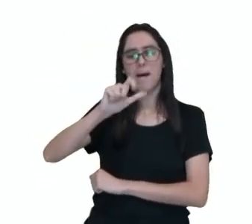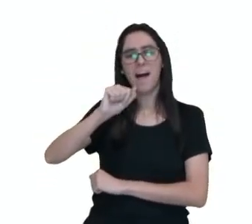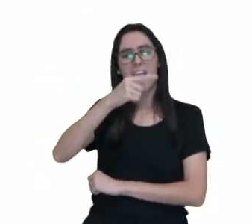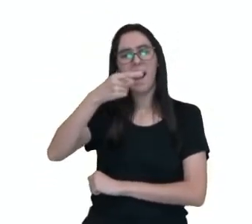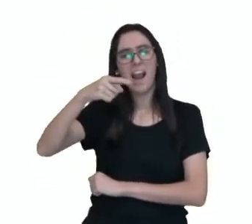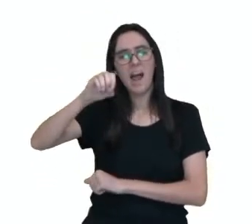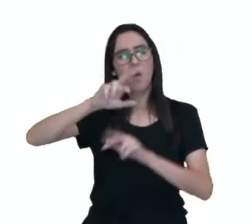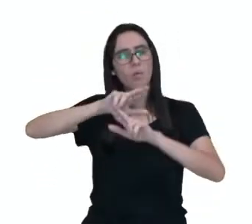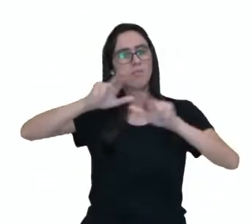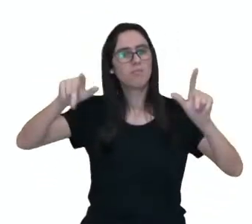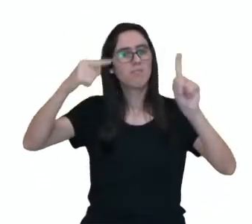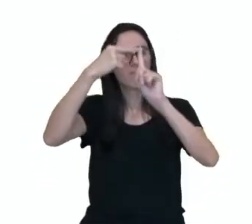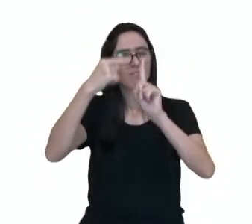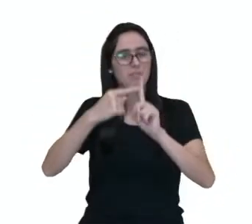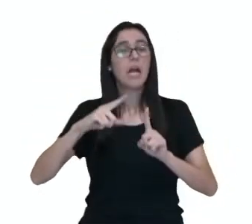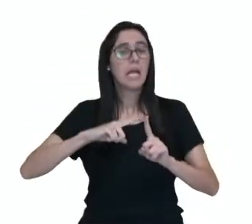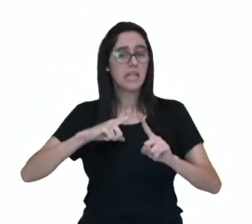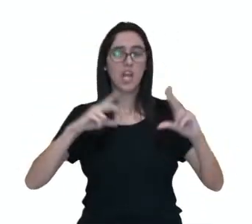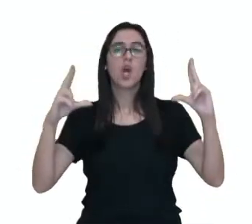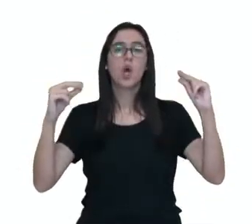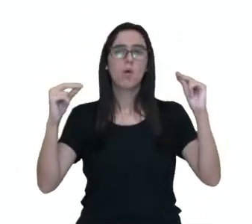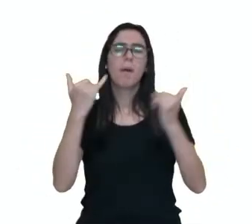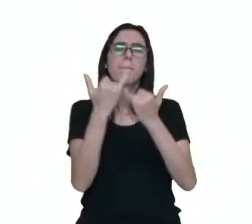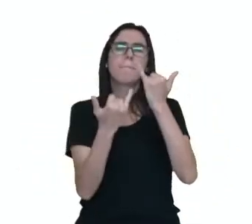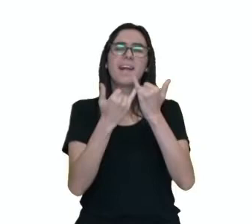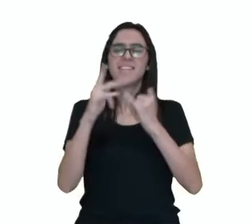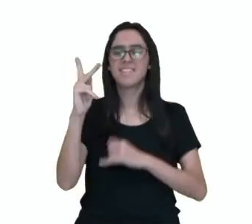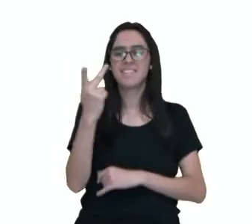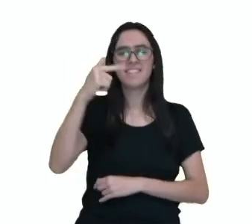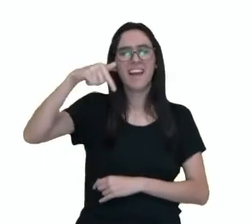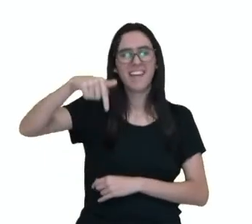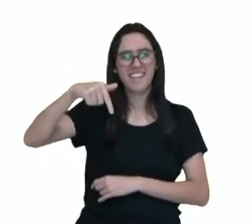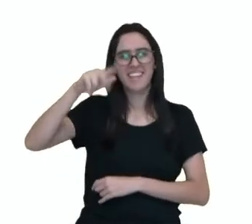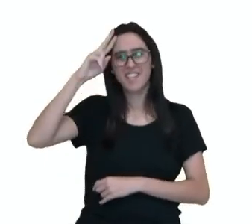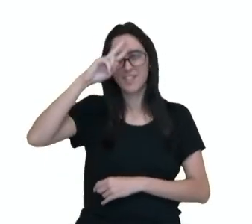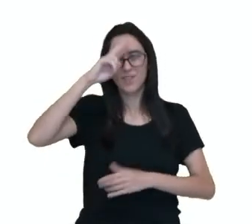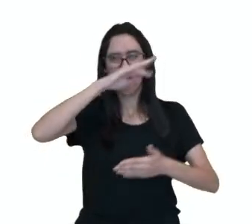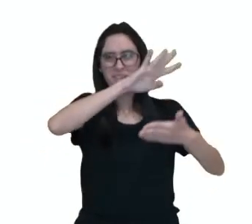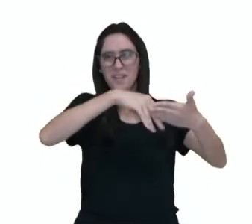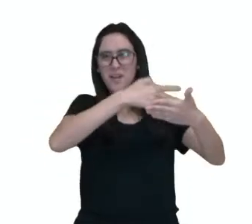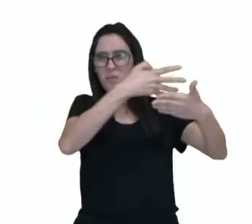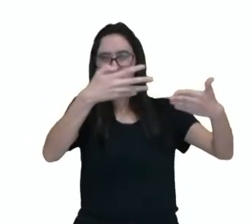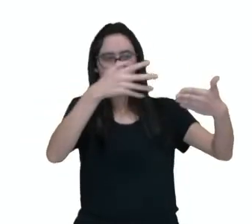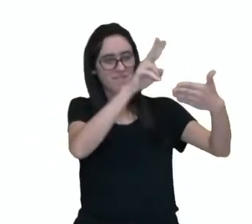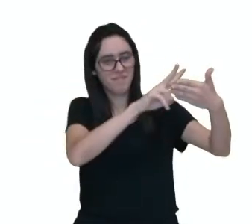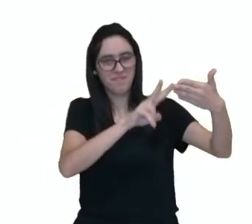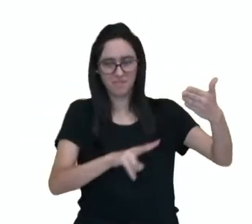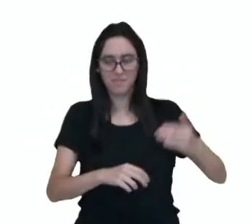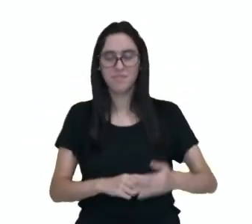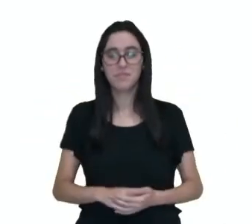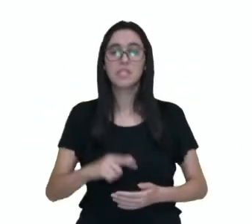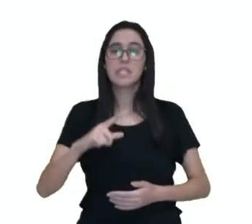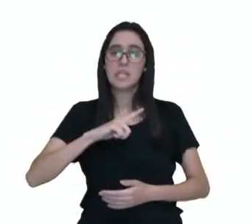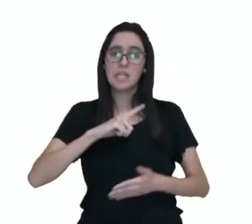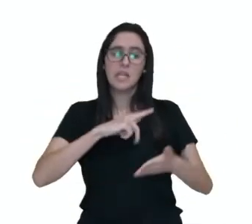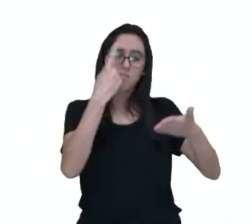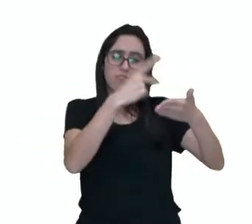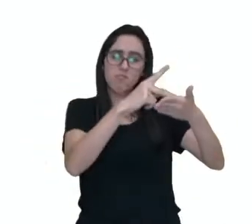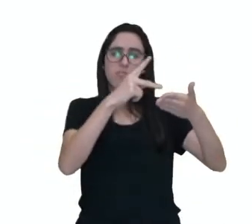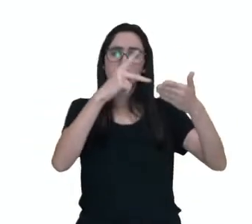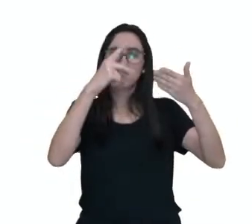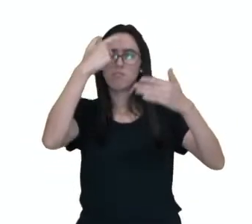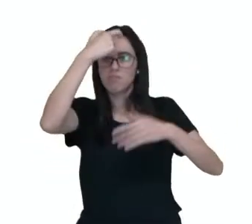personagens. Ele é um tipo de HQ, ou seja, uma história em quadrinhos. Suas ideias e pensamentos